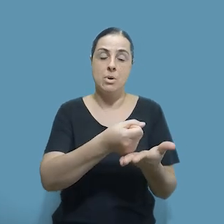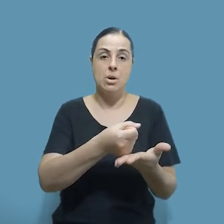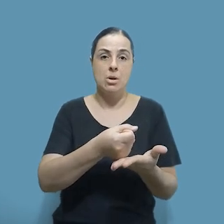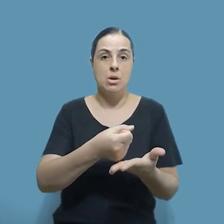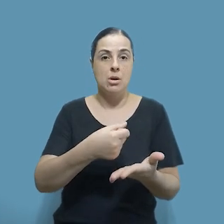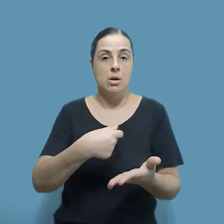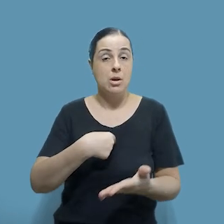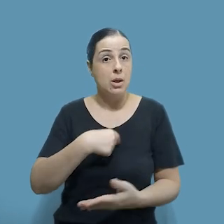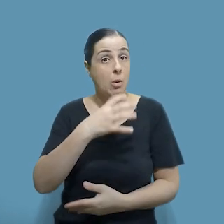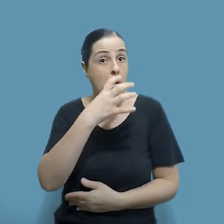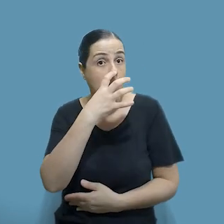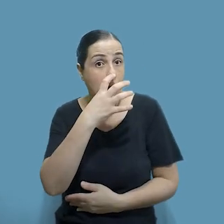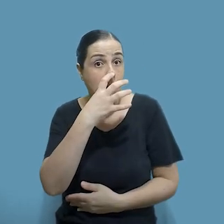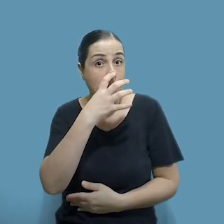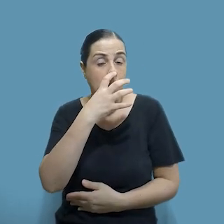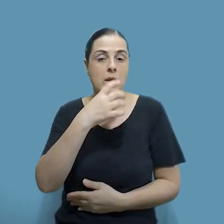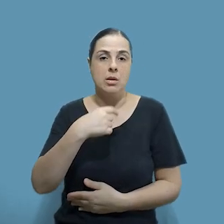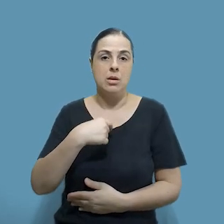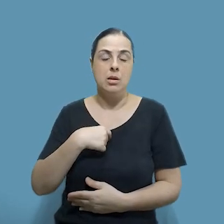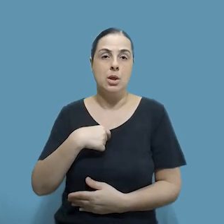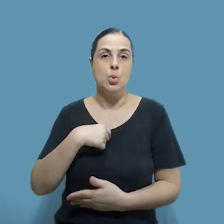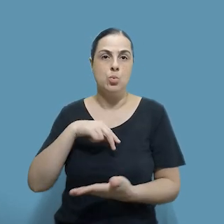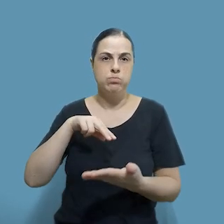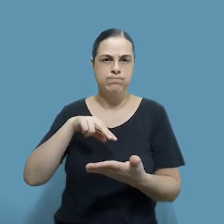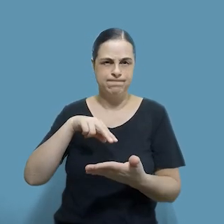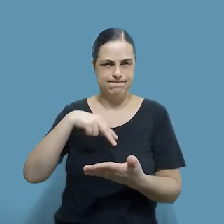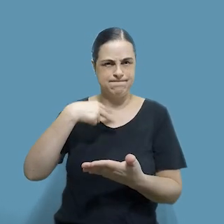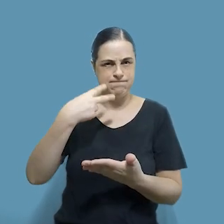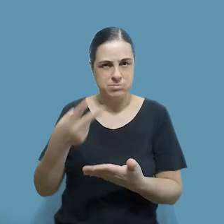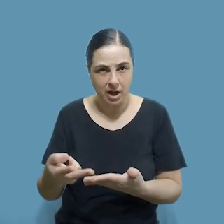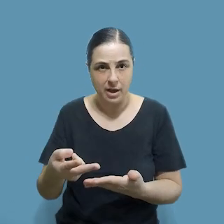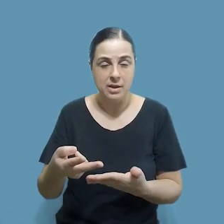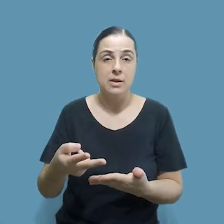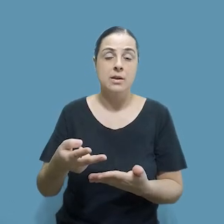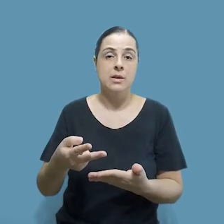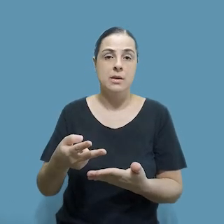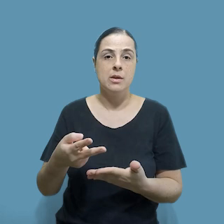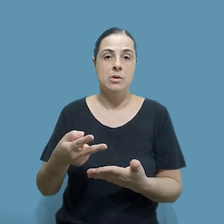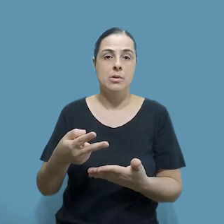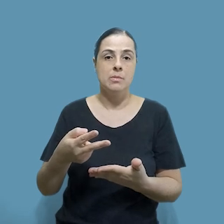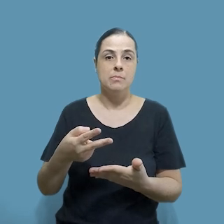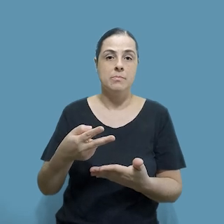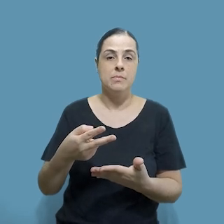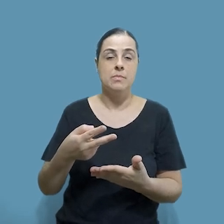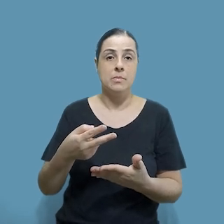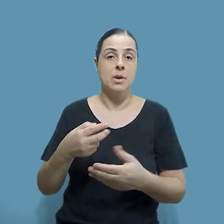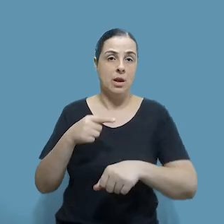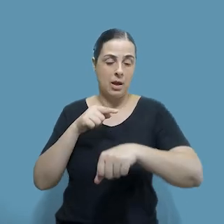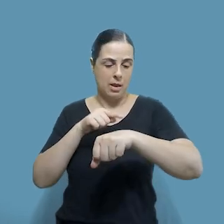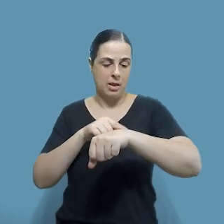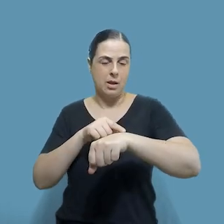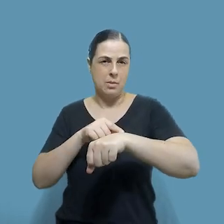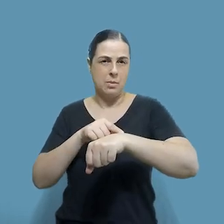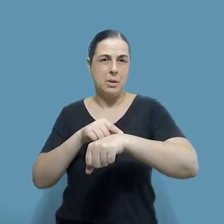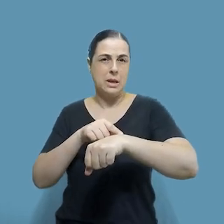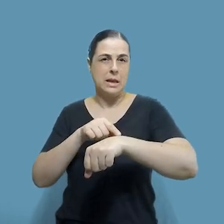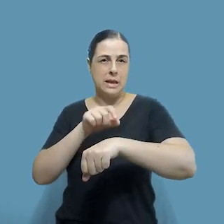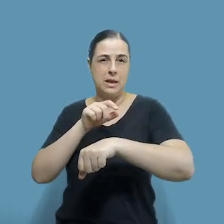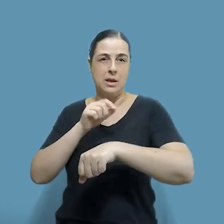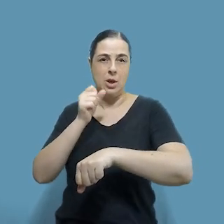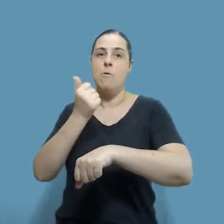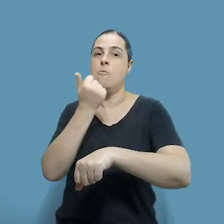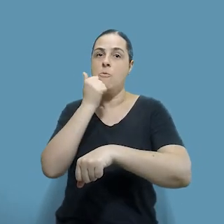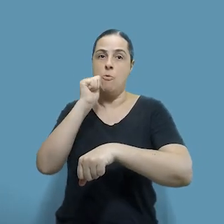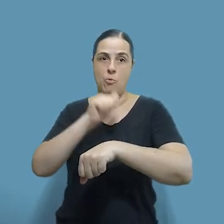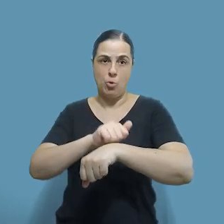circulado pouco, eu levei um tombo e quebrei um osso aqui perto do pulso da mão esquerda, mas eu sou